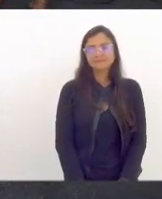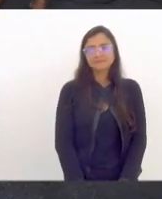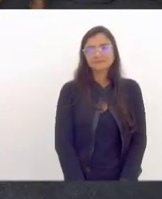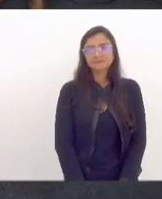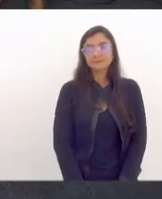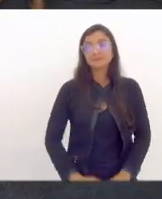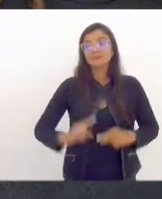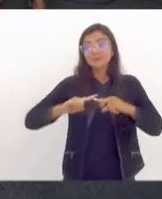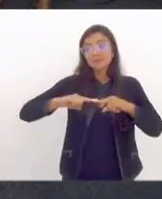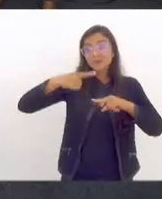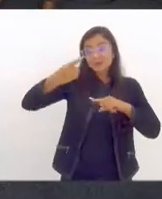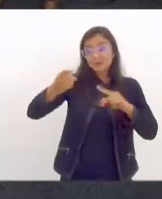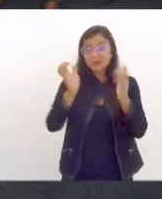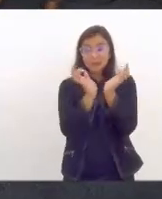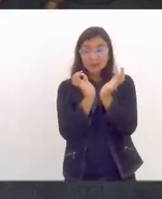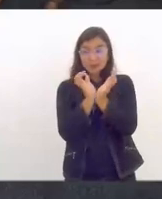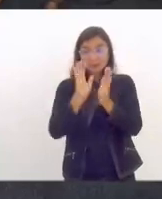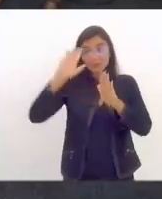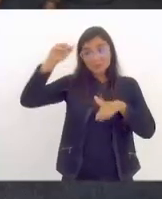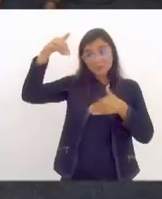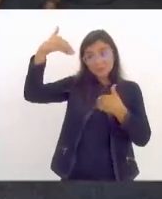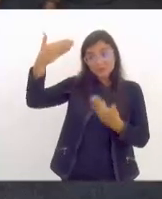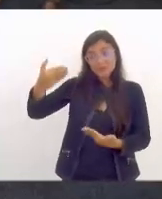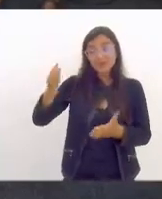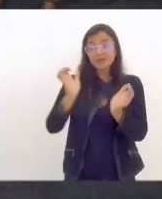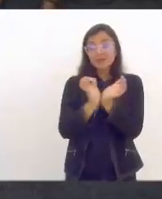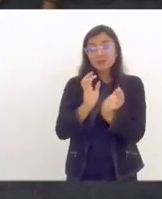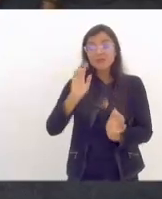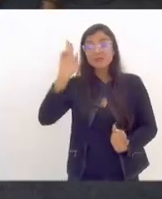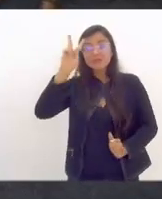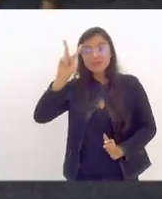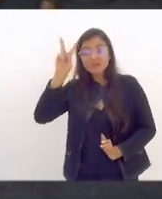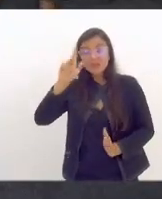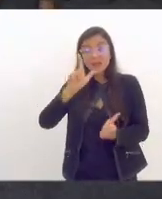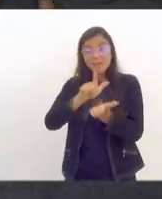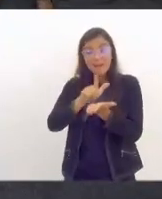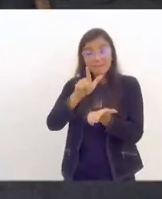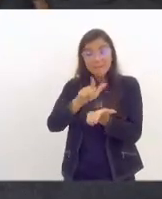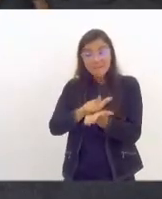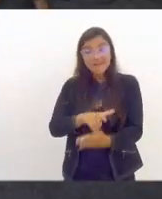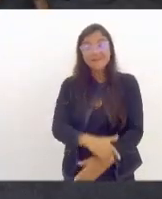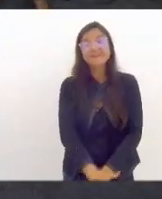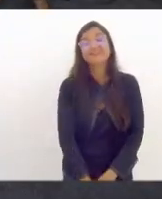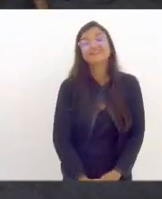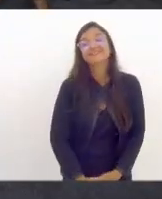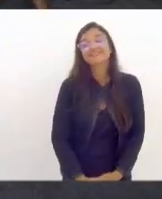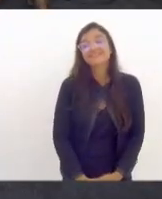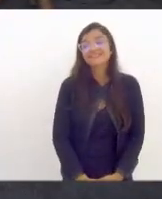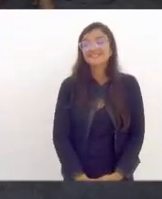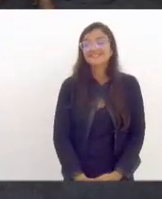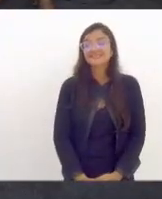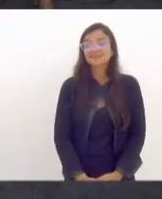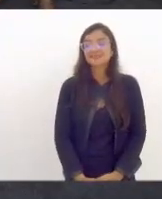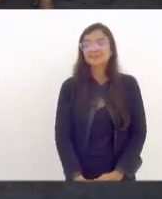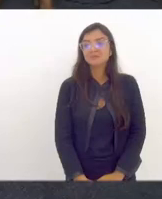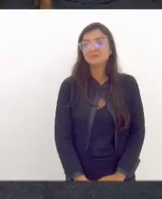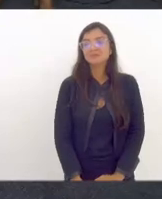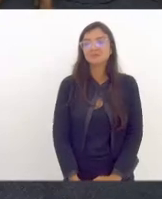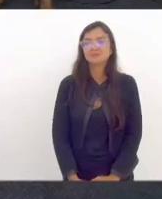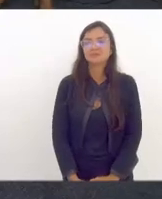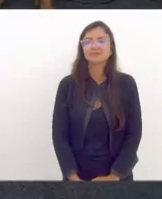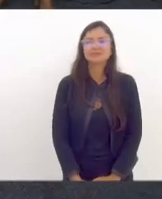próximo grupo homenageado é o grupo história de papel cadê o pessoal da história de